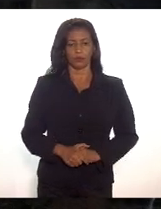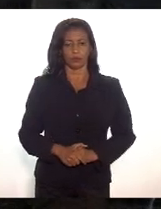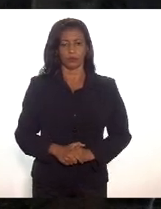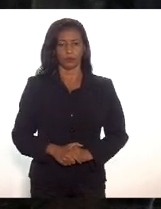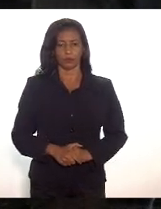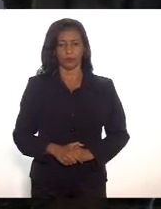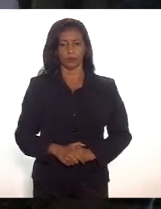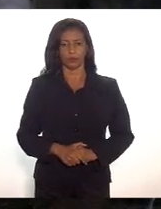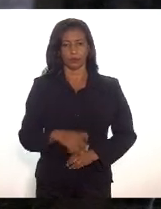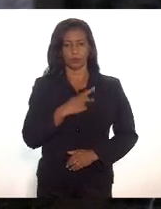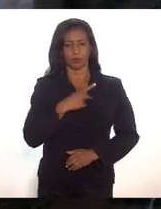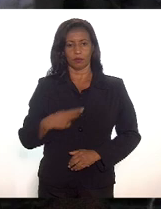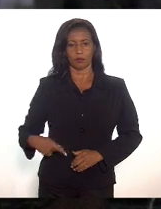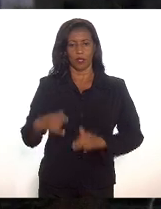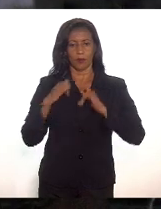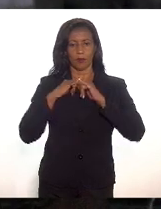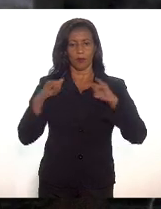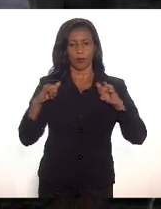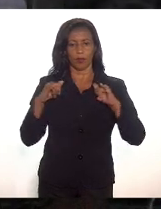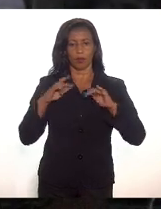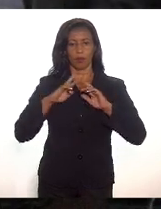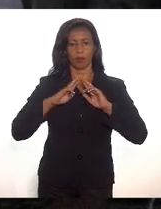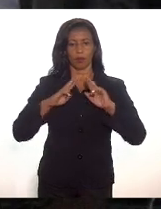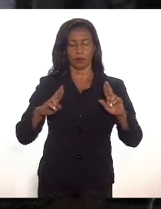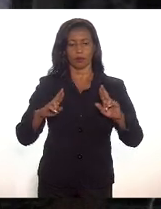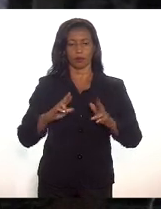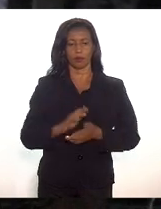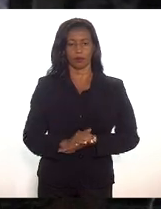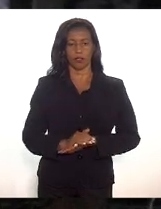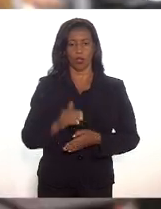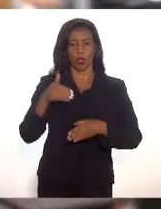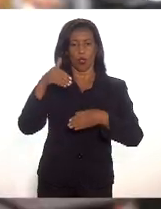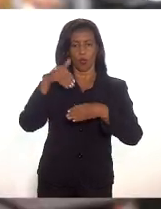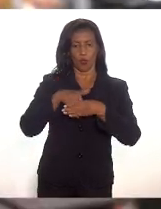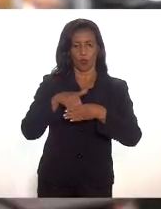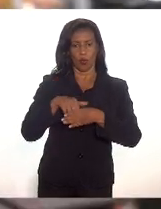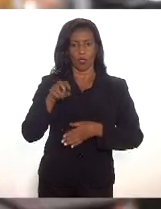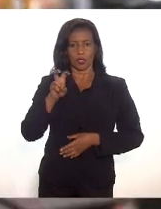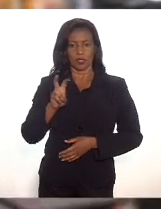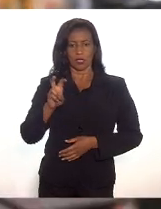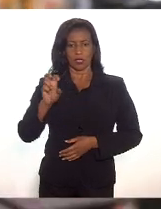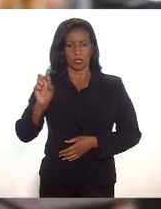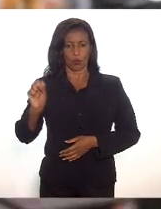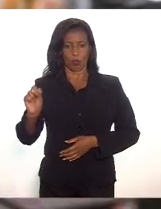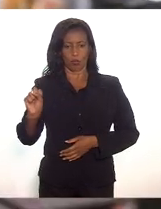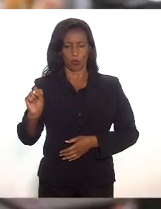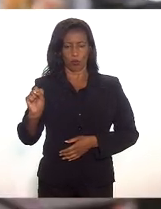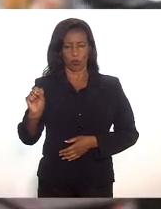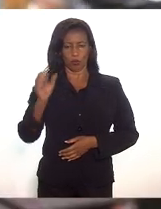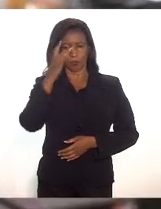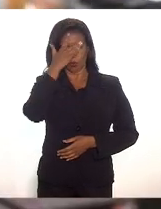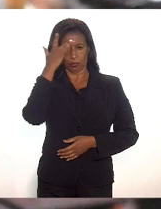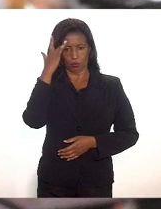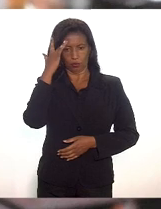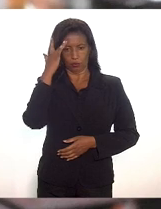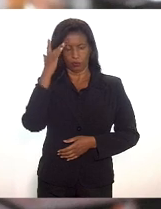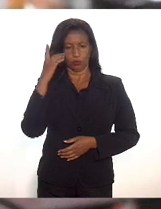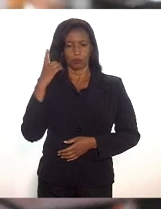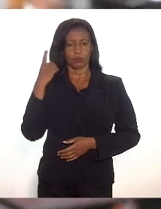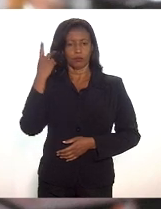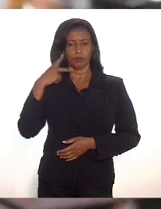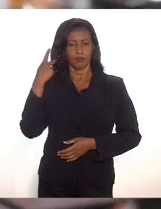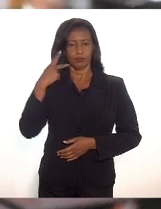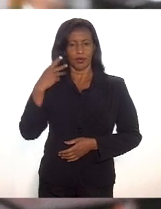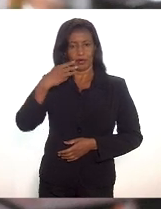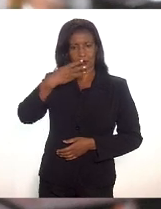A presidência proclama o resultado. Votaram 58 senhores parlamentares,